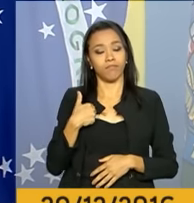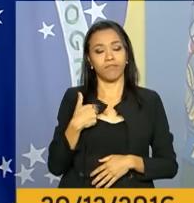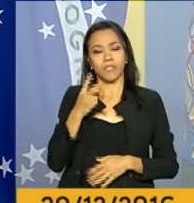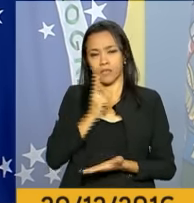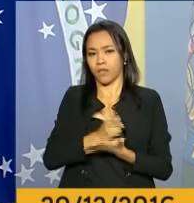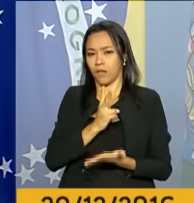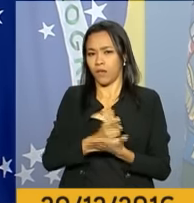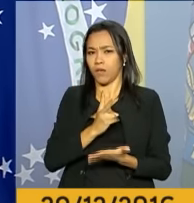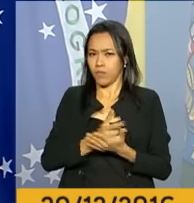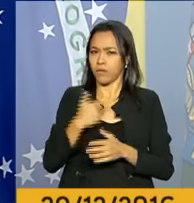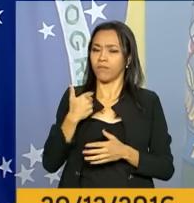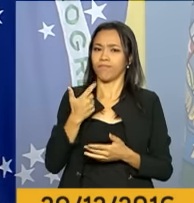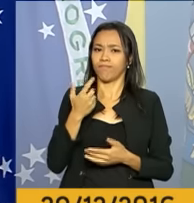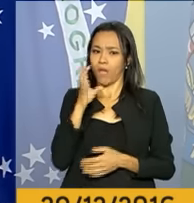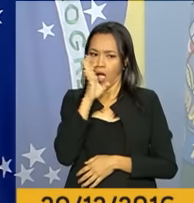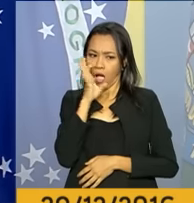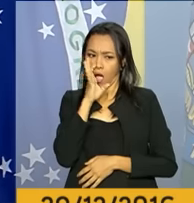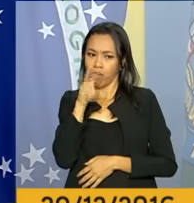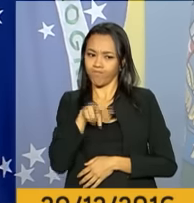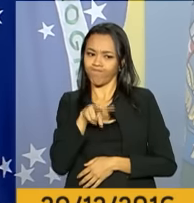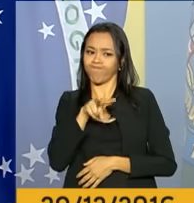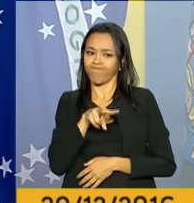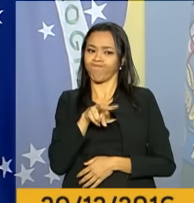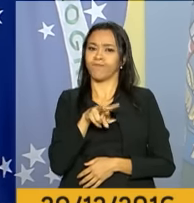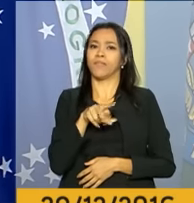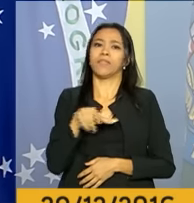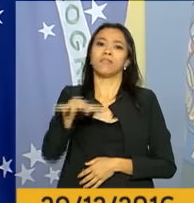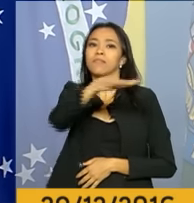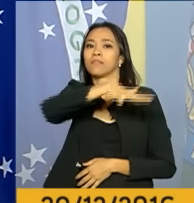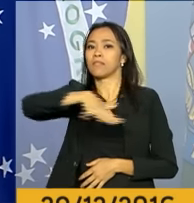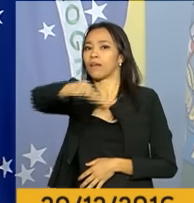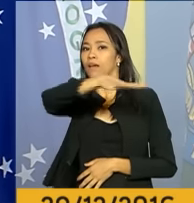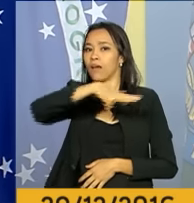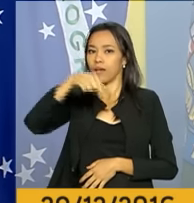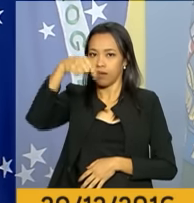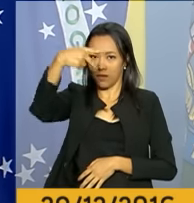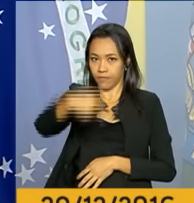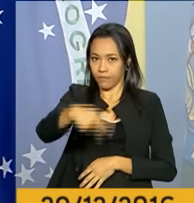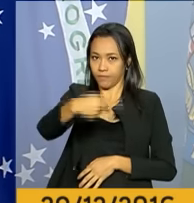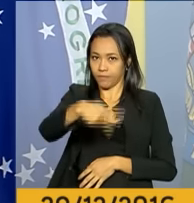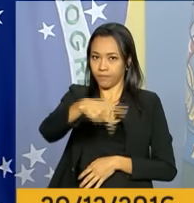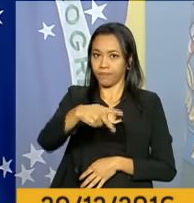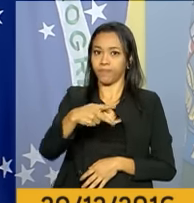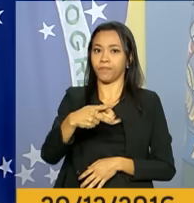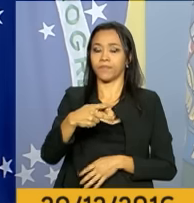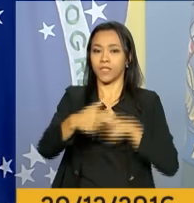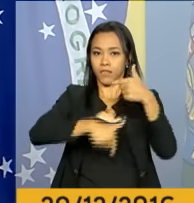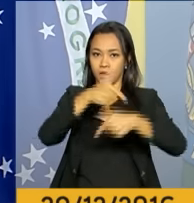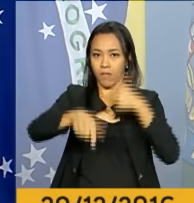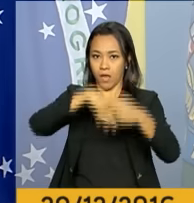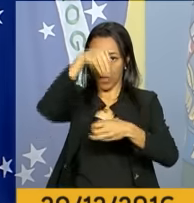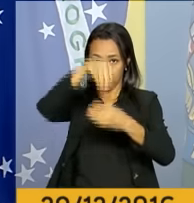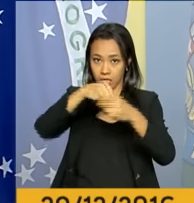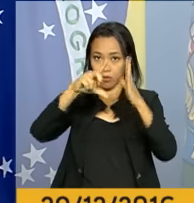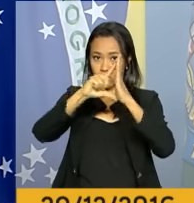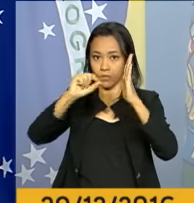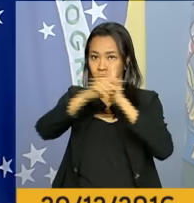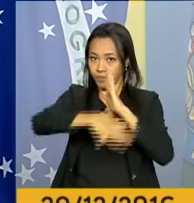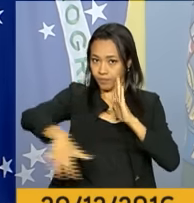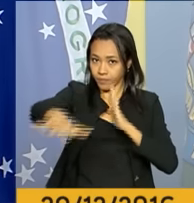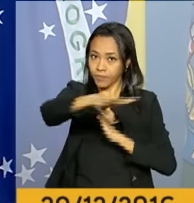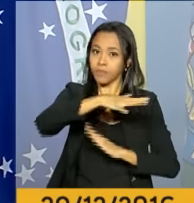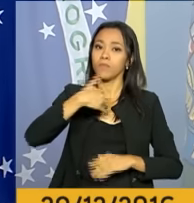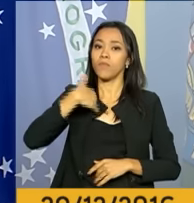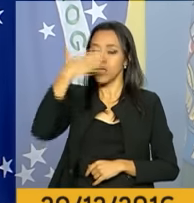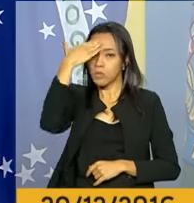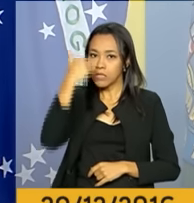acompanho há muito tempo o trabalho que é feito pelos setoristas aqui do do Palácio do Planalto né e sei